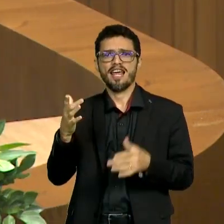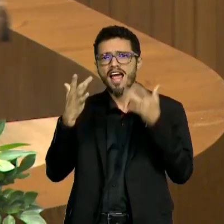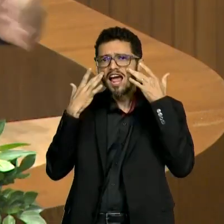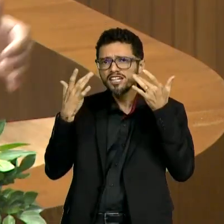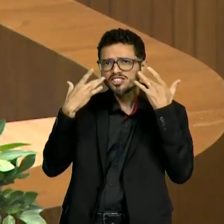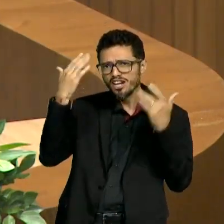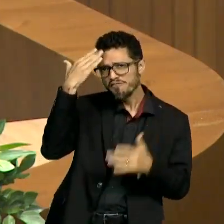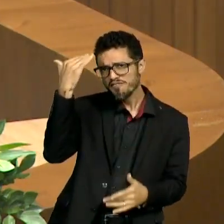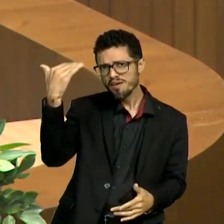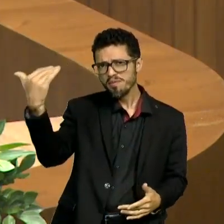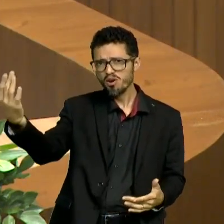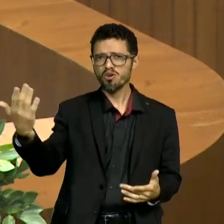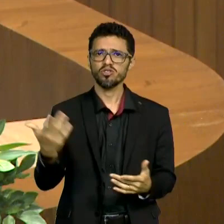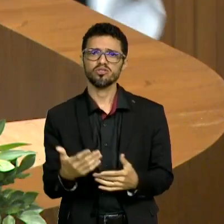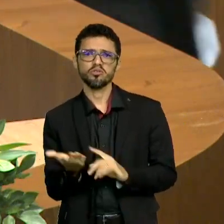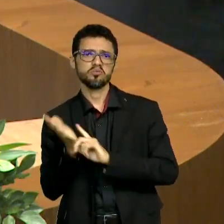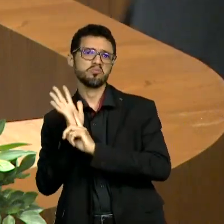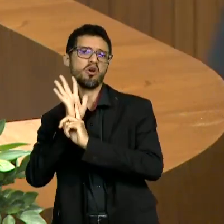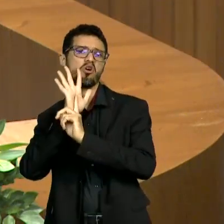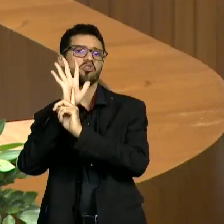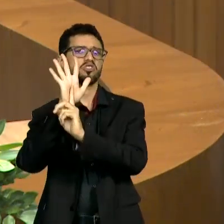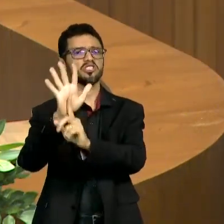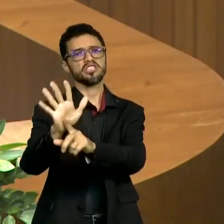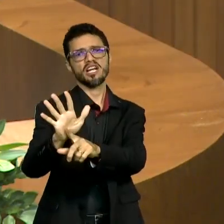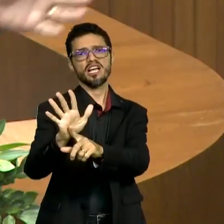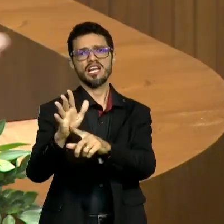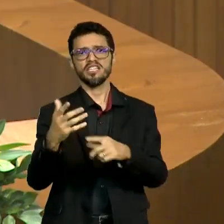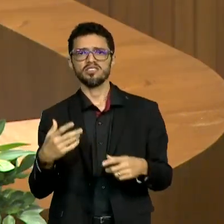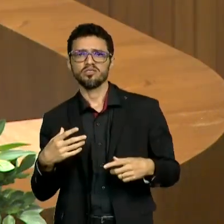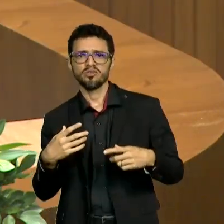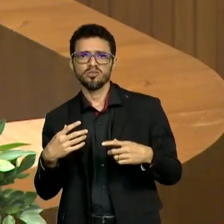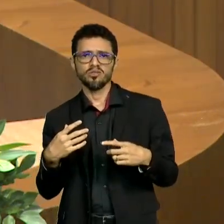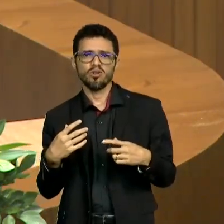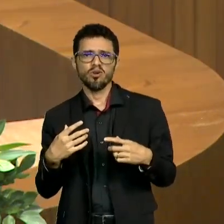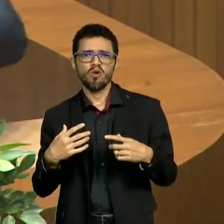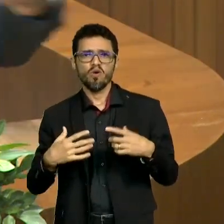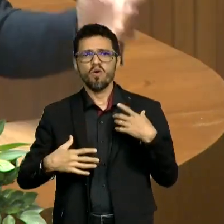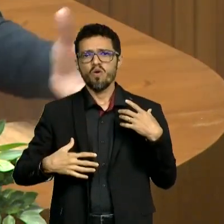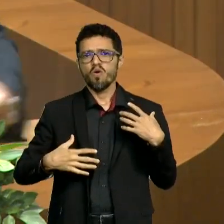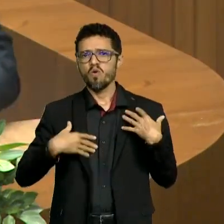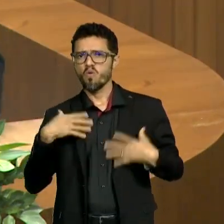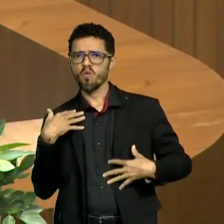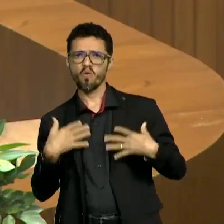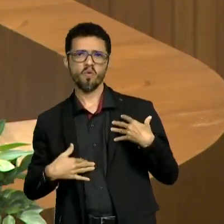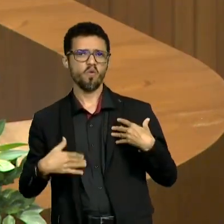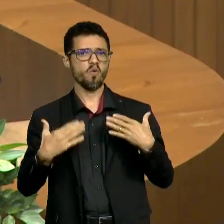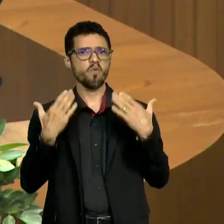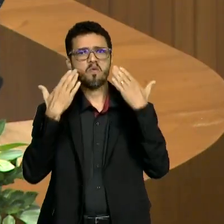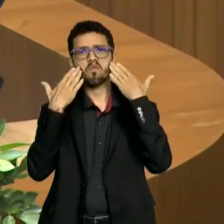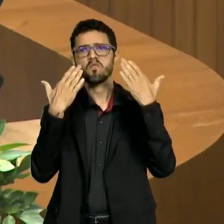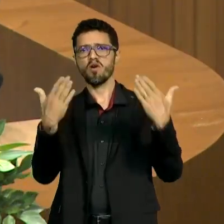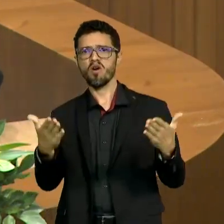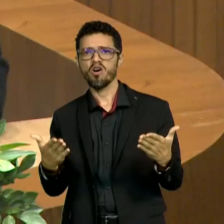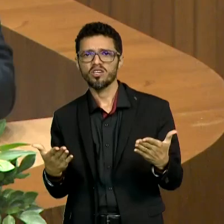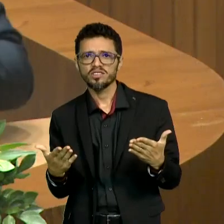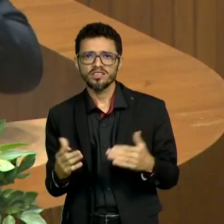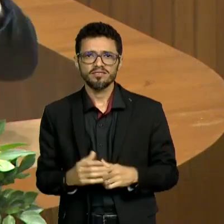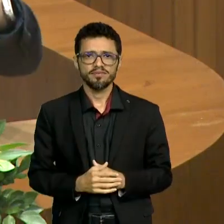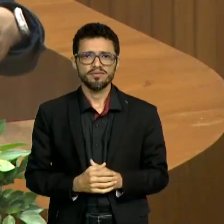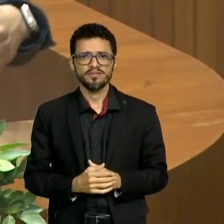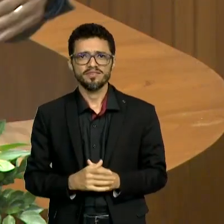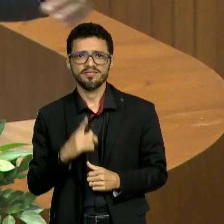tal erotização de uma forma desvariada, uma forma pulverizada, uma forma que